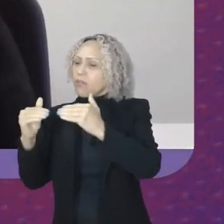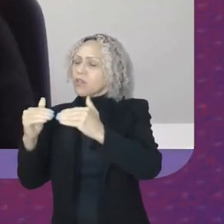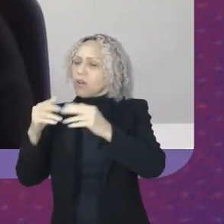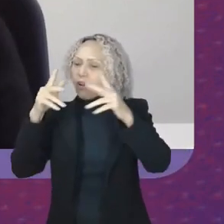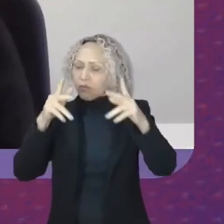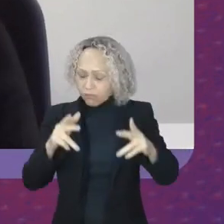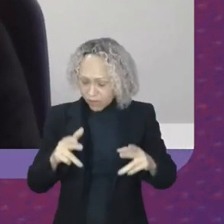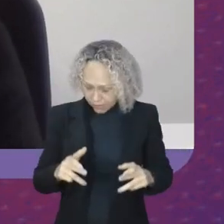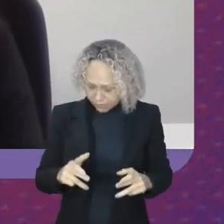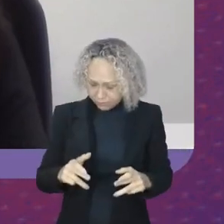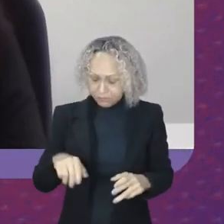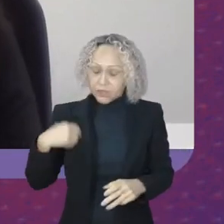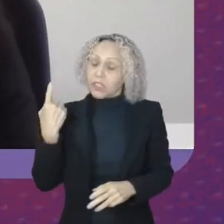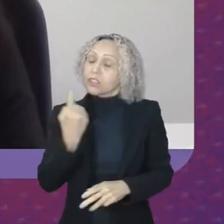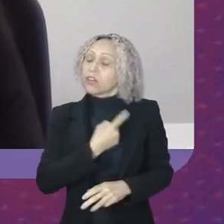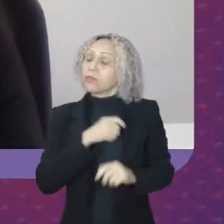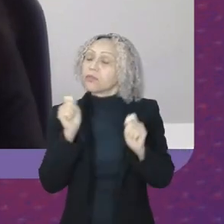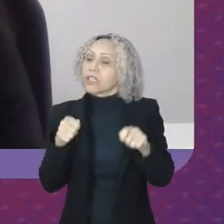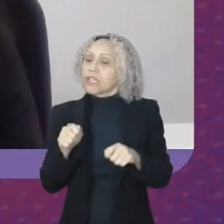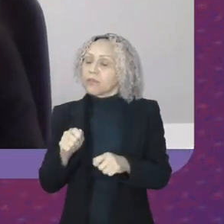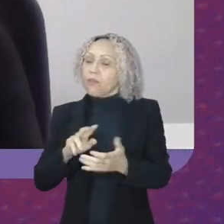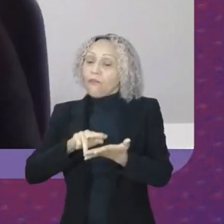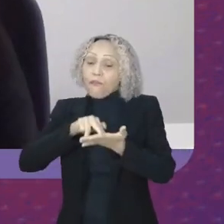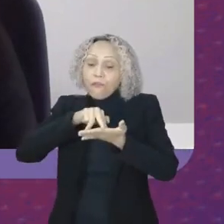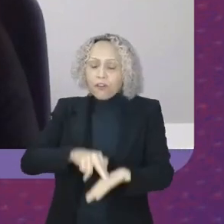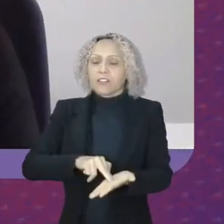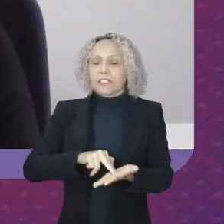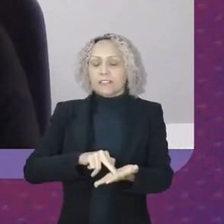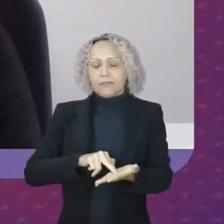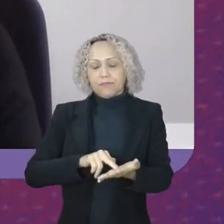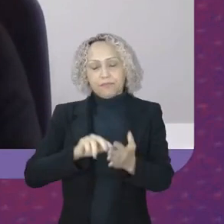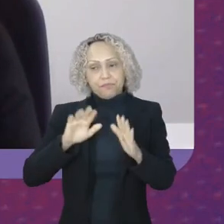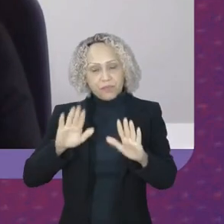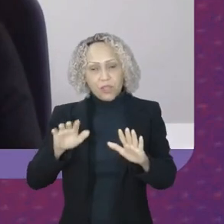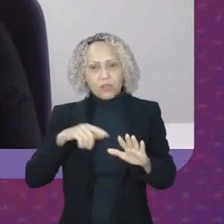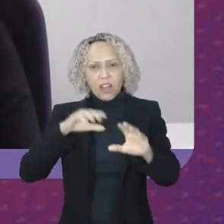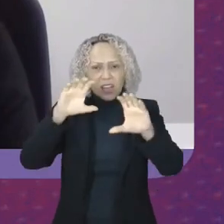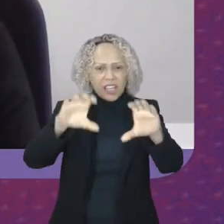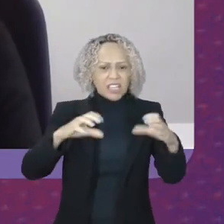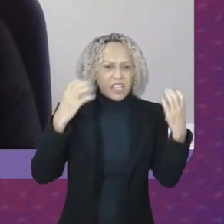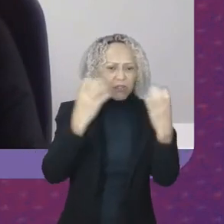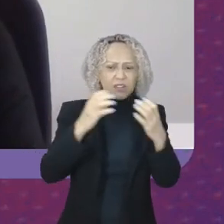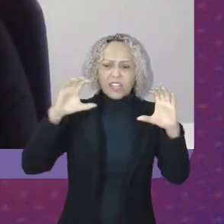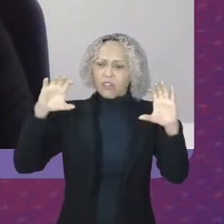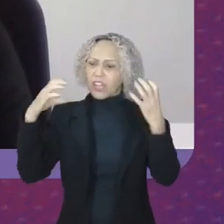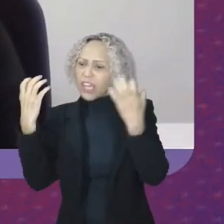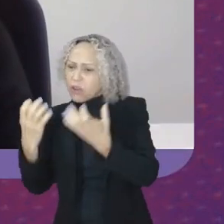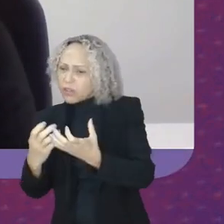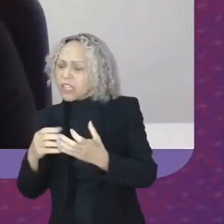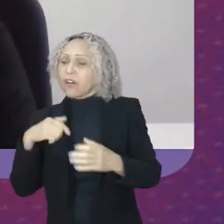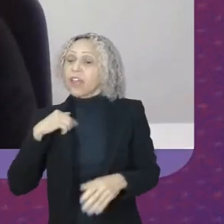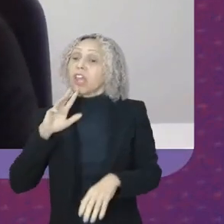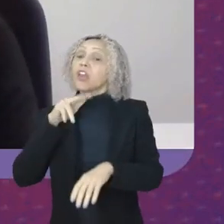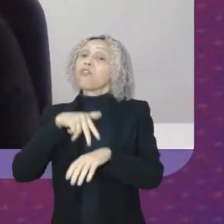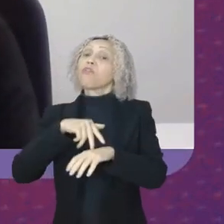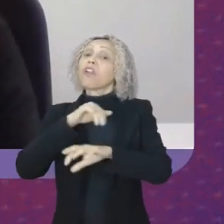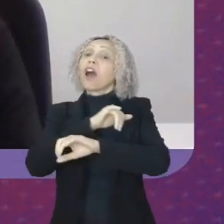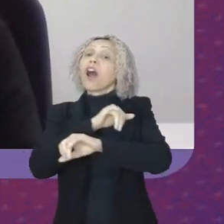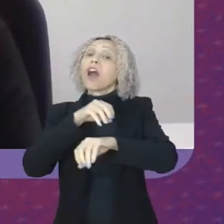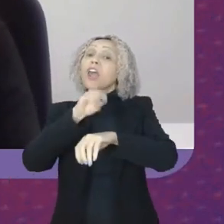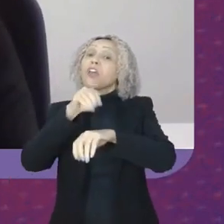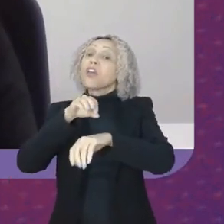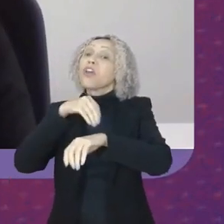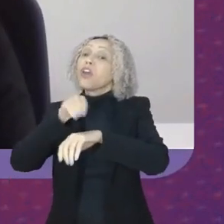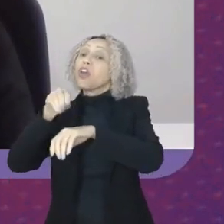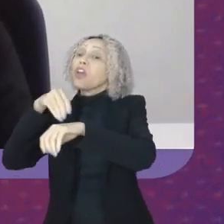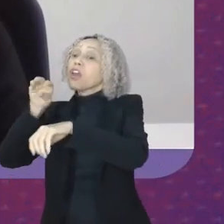gente possa fortalecer, porque eu tenho dito também nas plenárias que a gente tem feito com os movimentos sociais. Não é